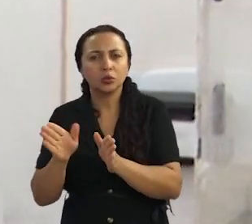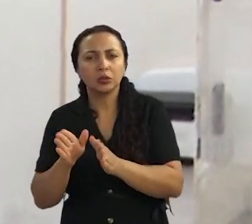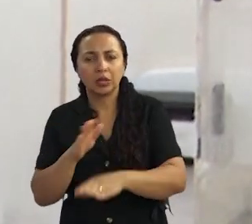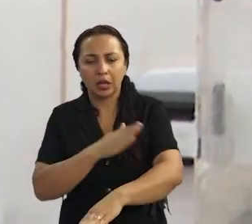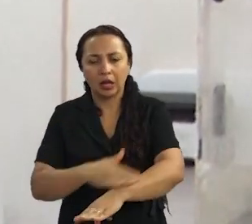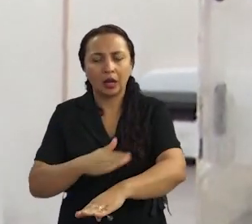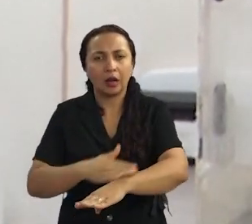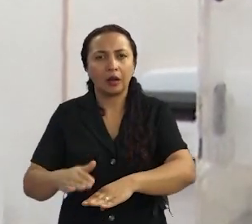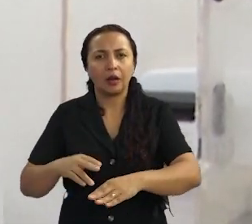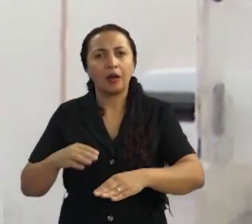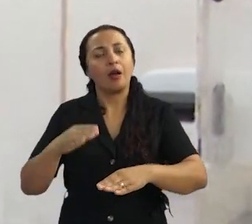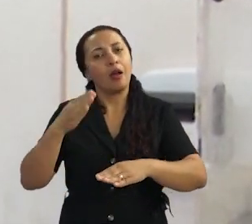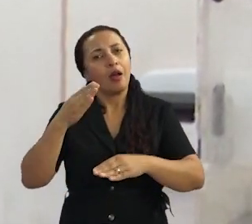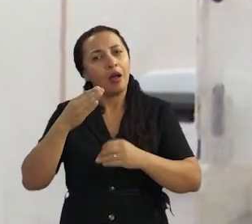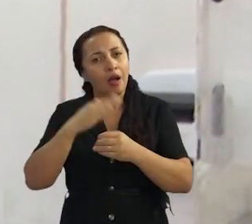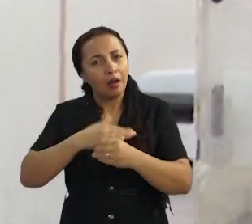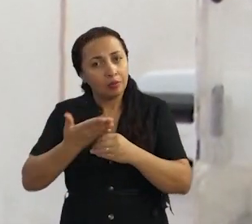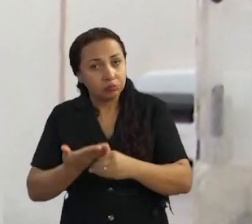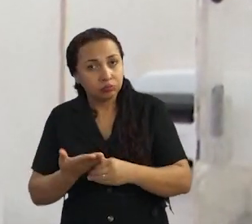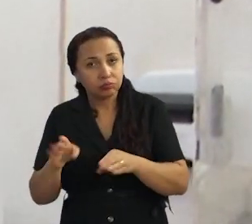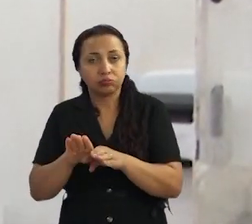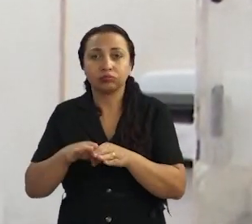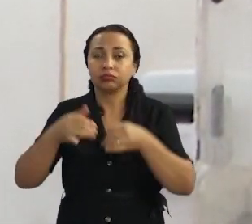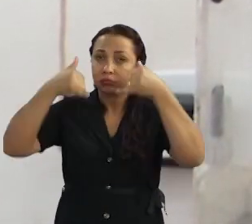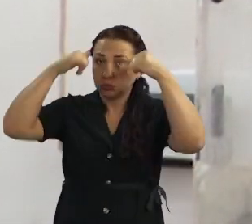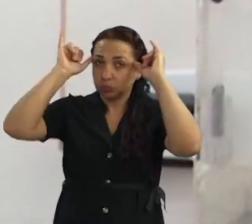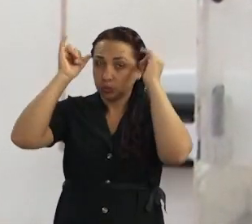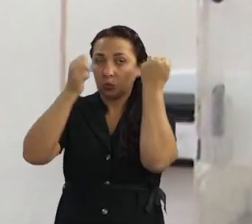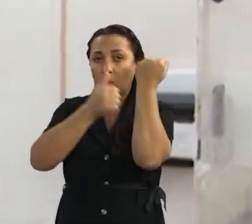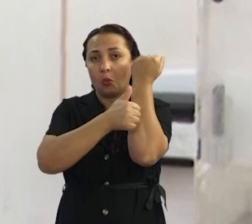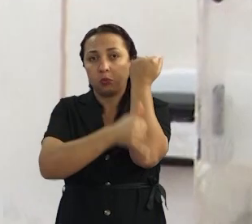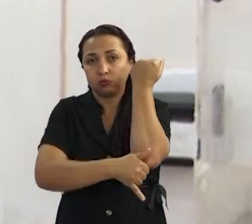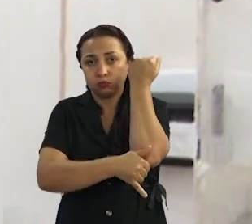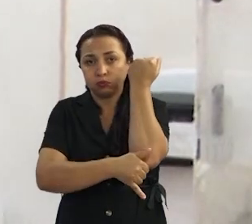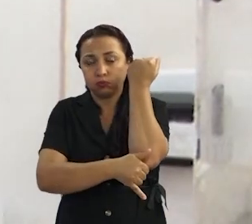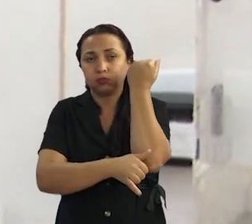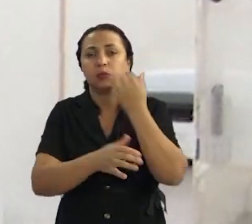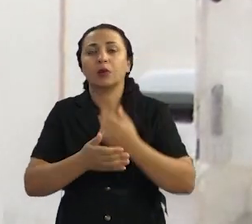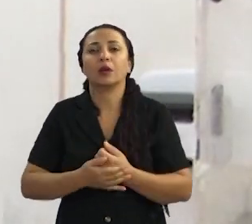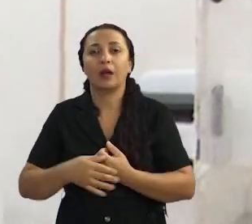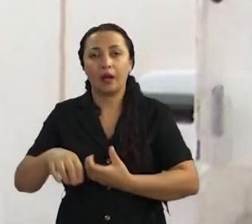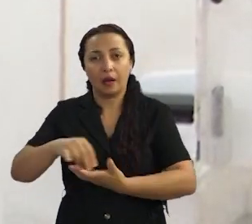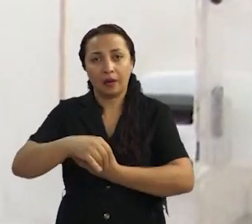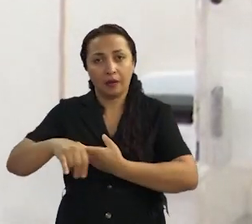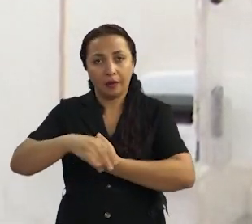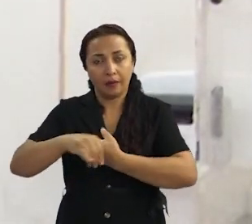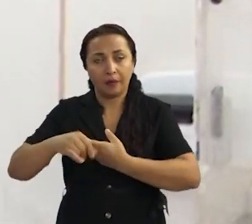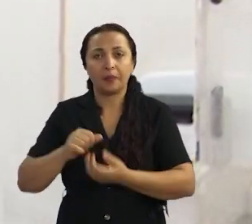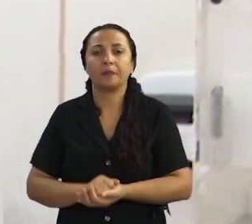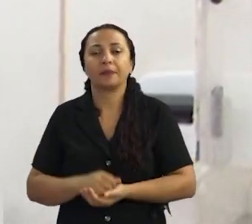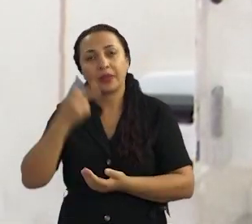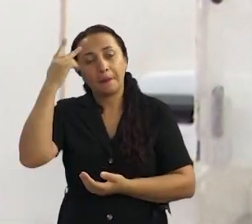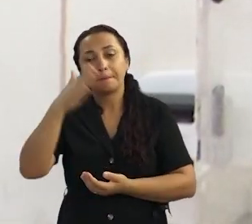mandioca e esterco animal, certo? E